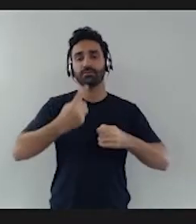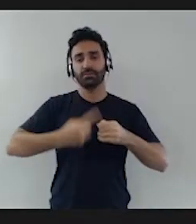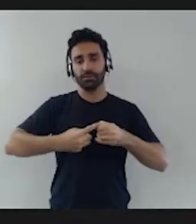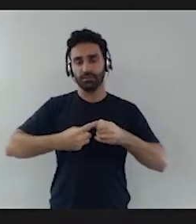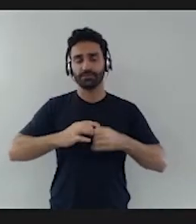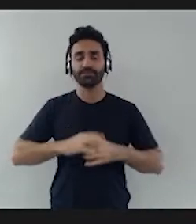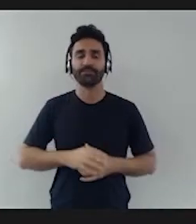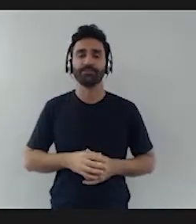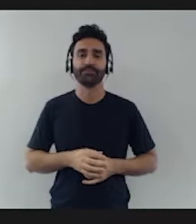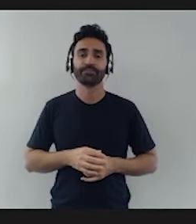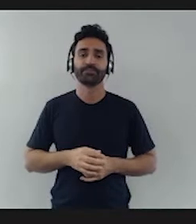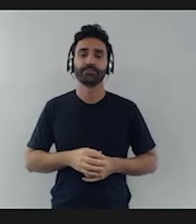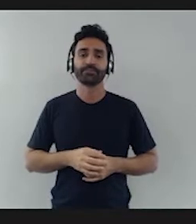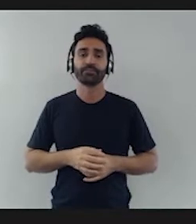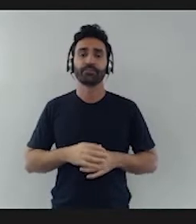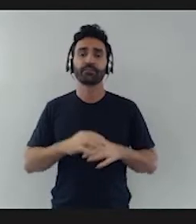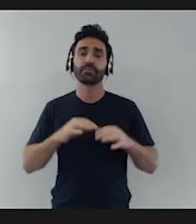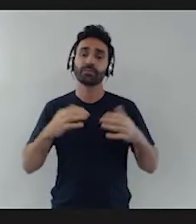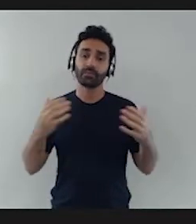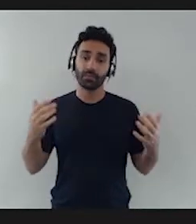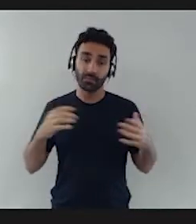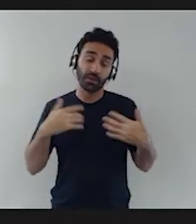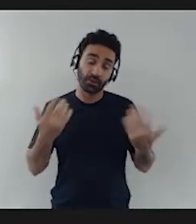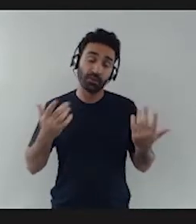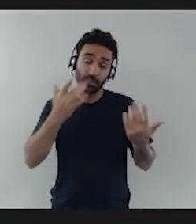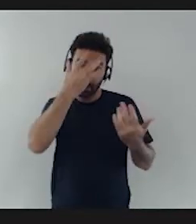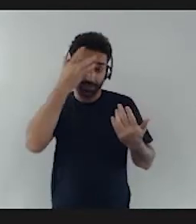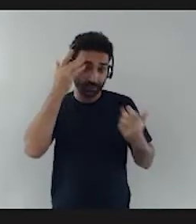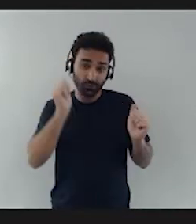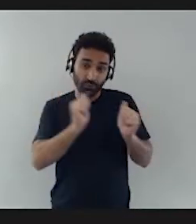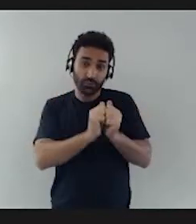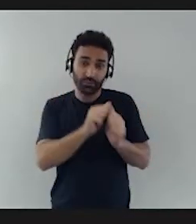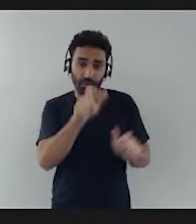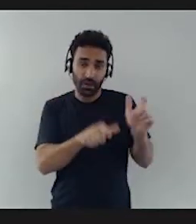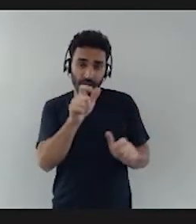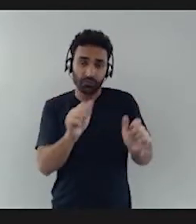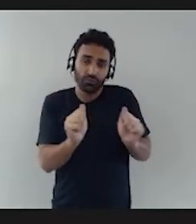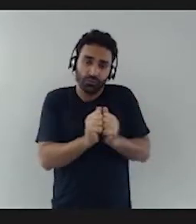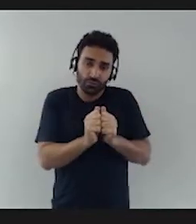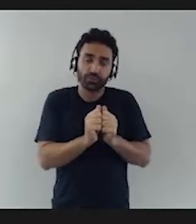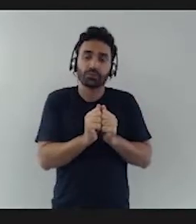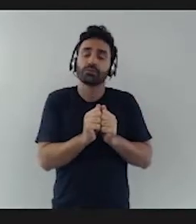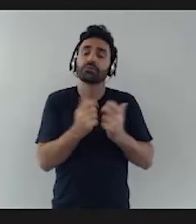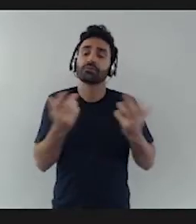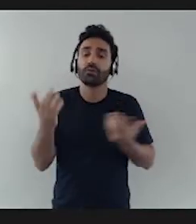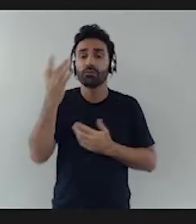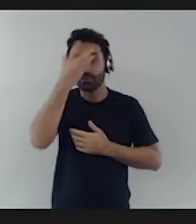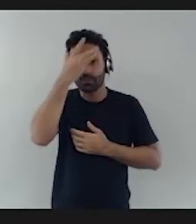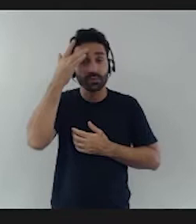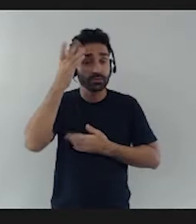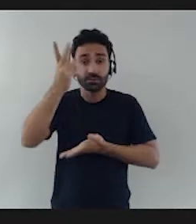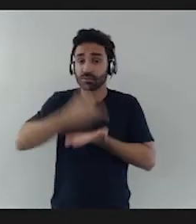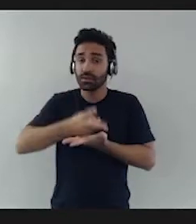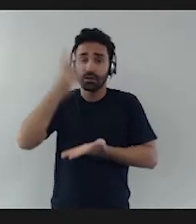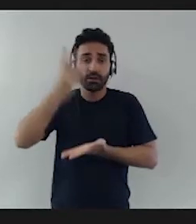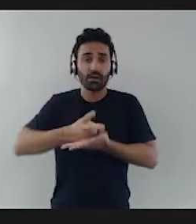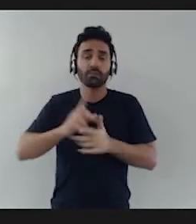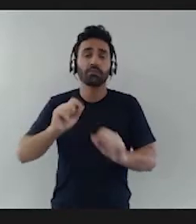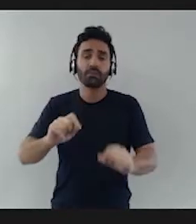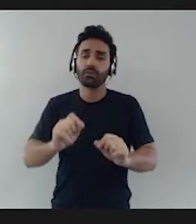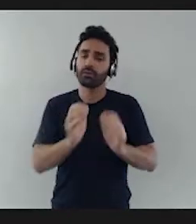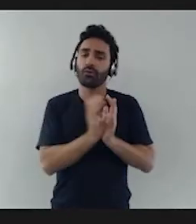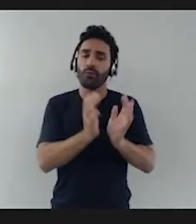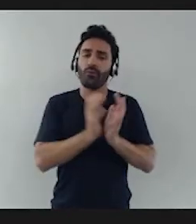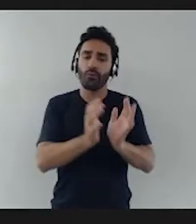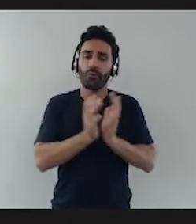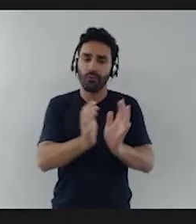E, consequentemente, de gente junta. As pessoas nas cidades elas estão sempre em convivência, o